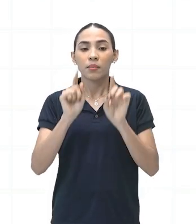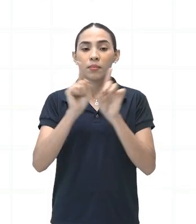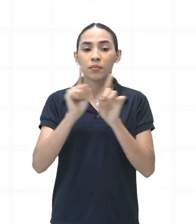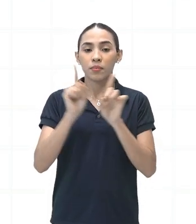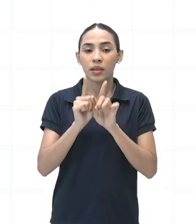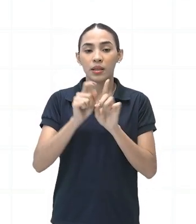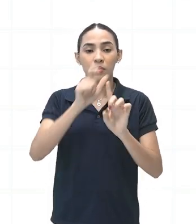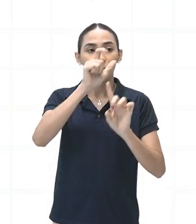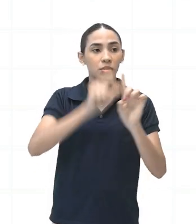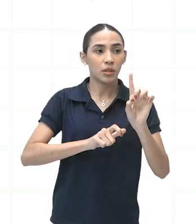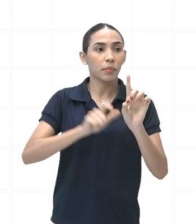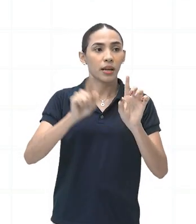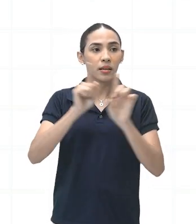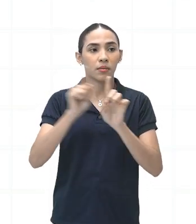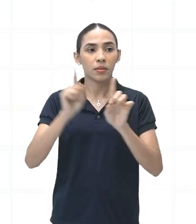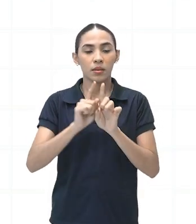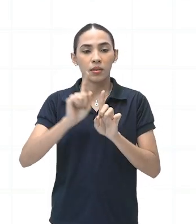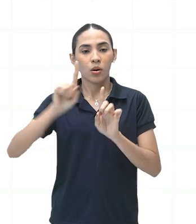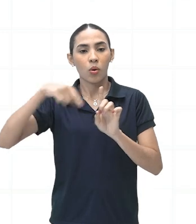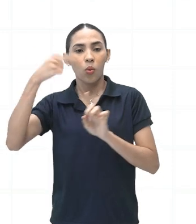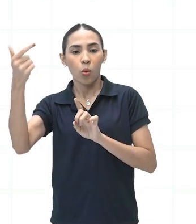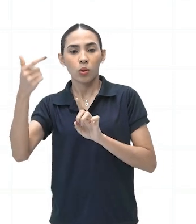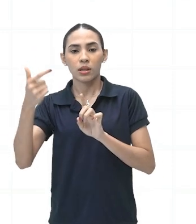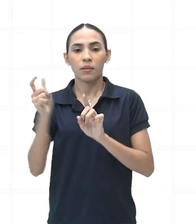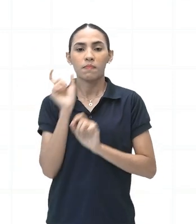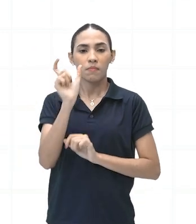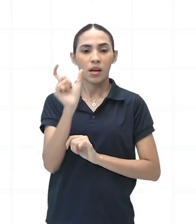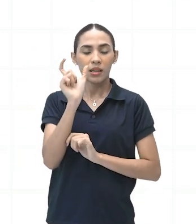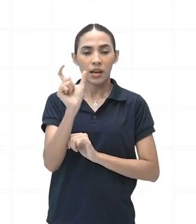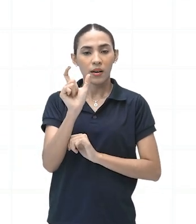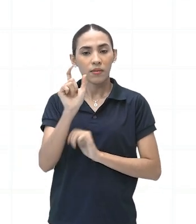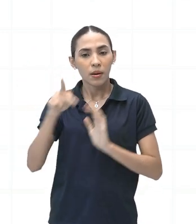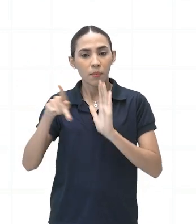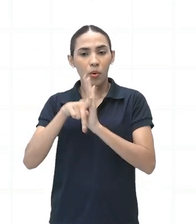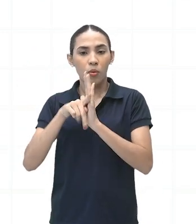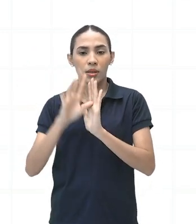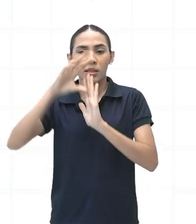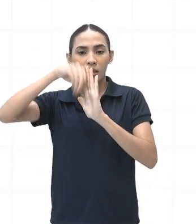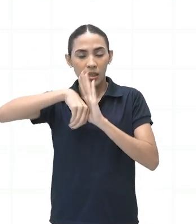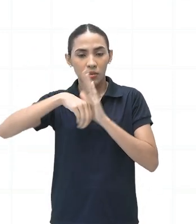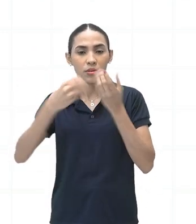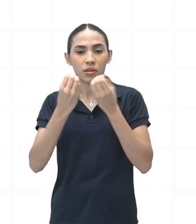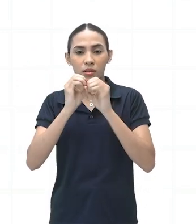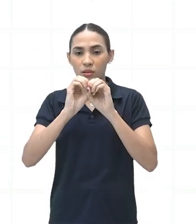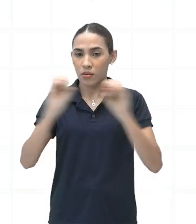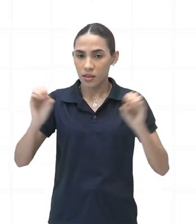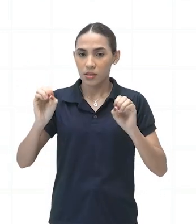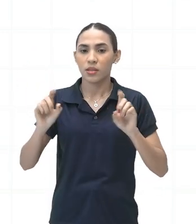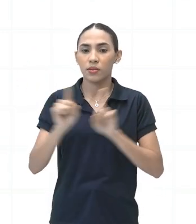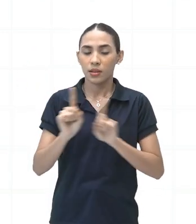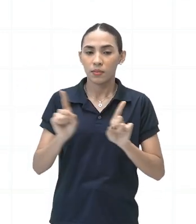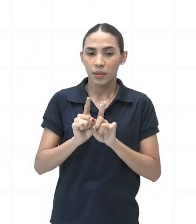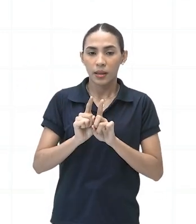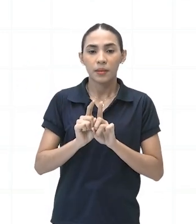do sujeito, quanto de uma outra palavra que está lá dentro também do meu predicado, tá bom?